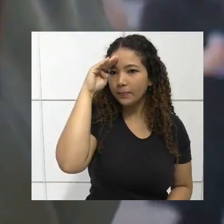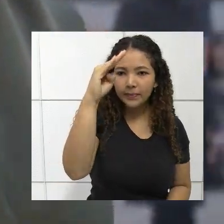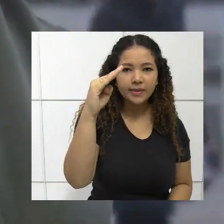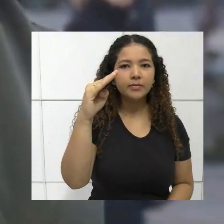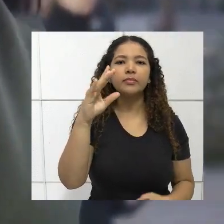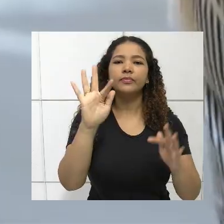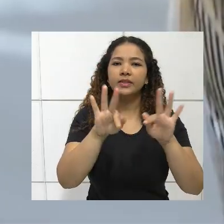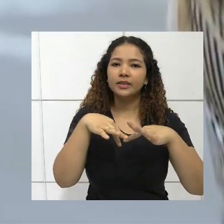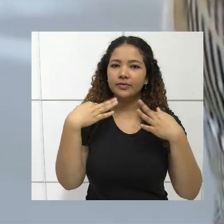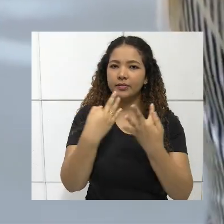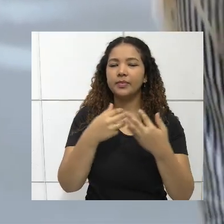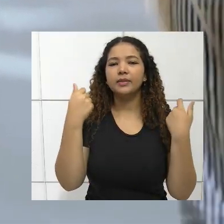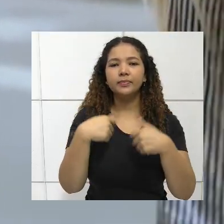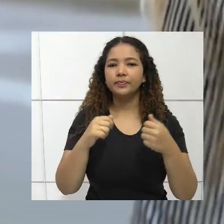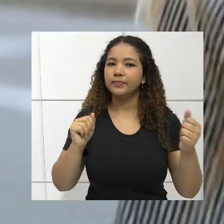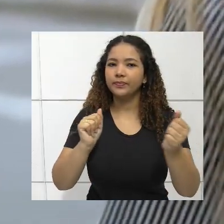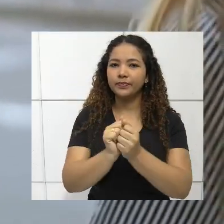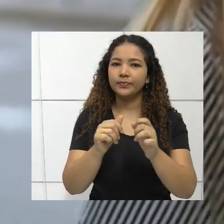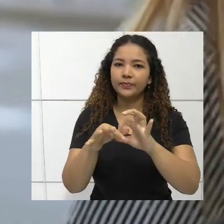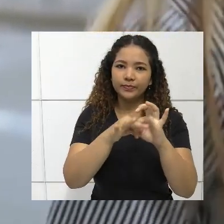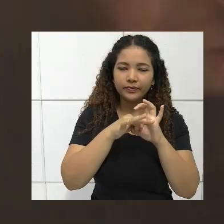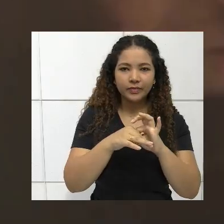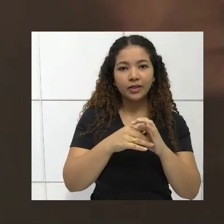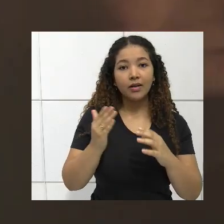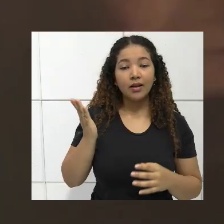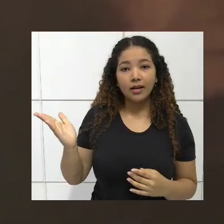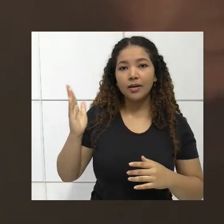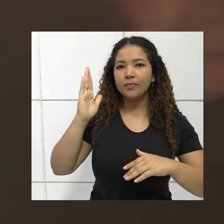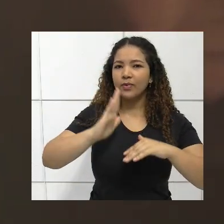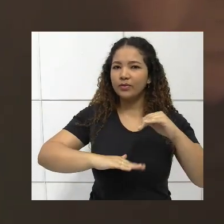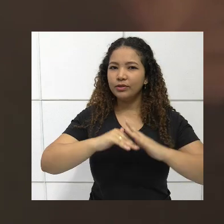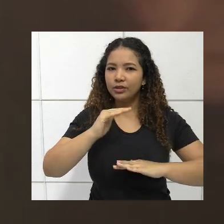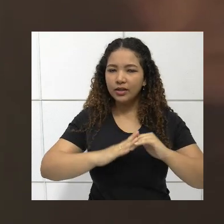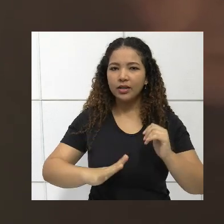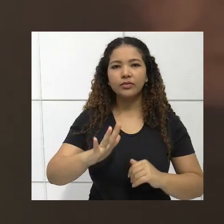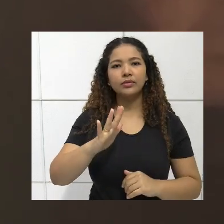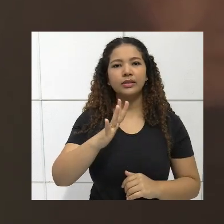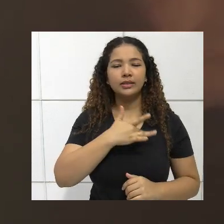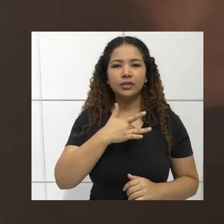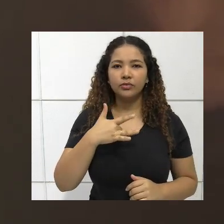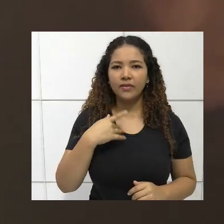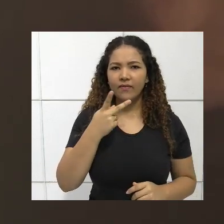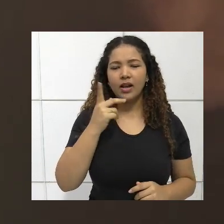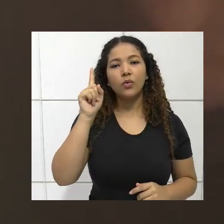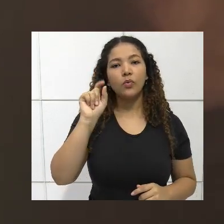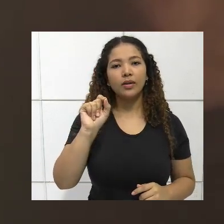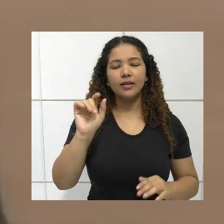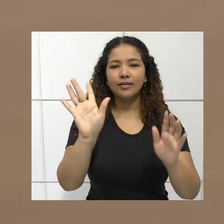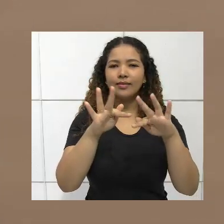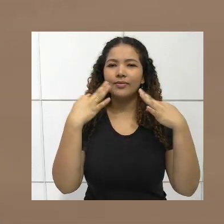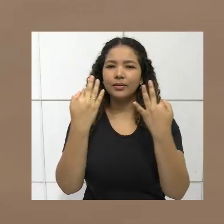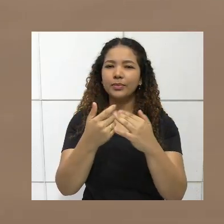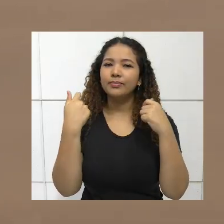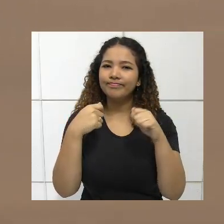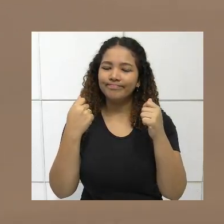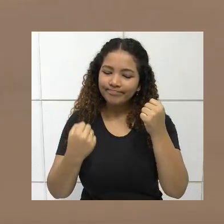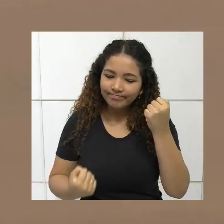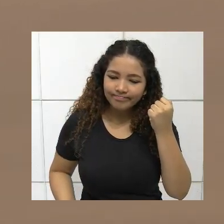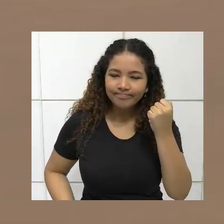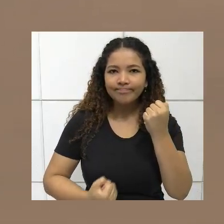fica, né, essa orientação que a gente dá enquanto profissional da saúde é que a família seja a rede de apoio, seja aquilo que acolhe,